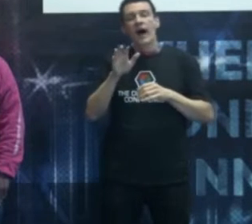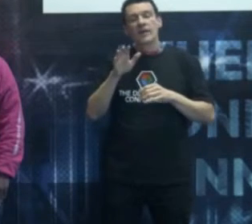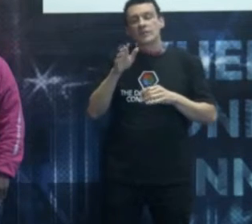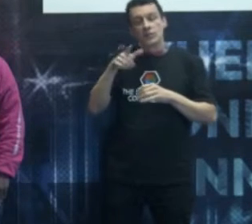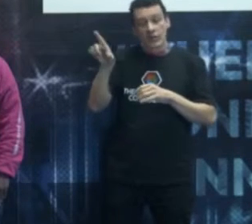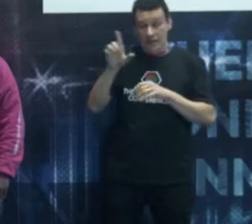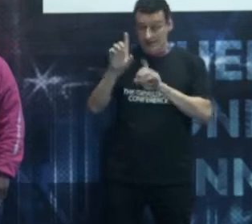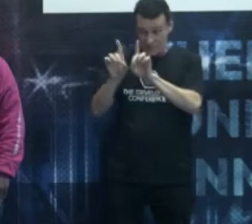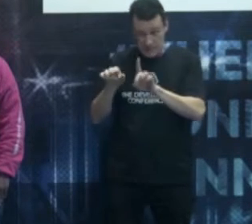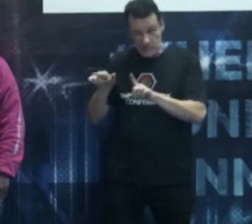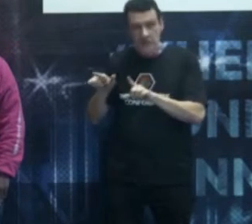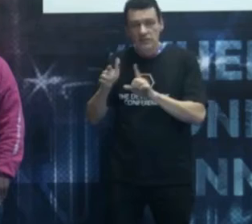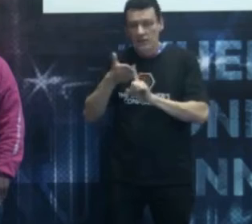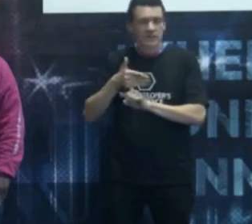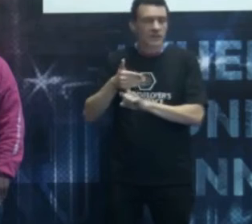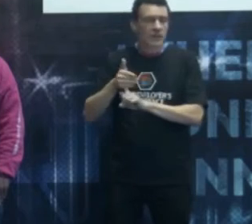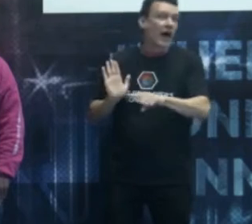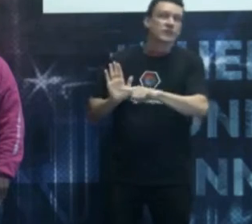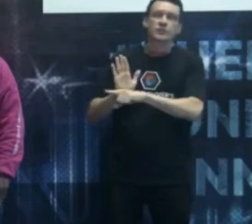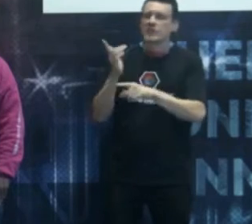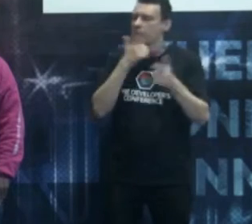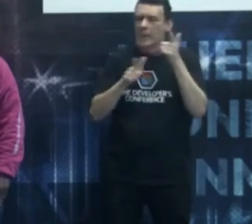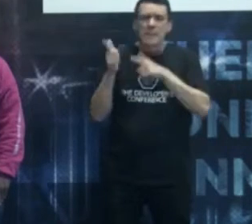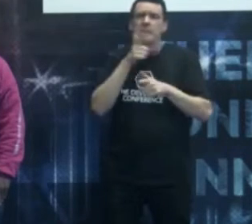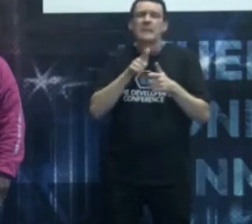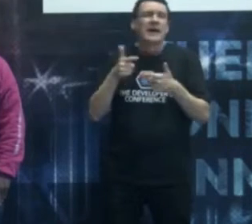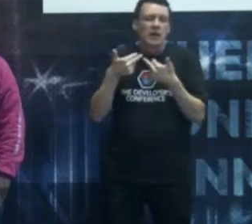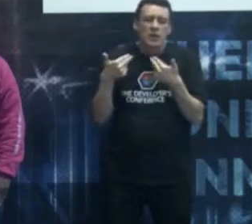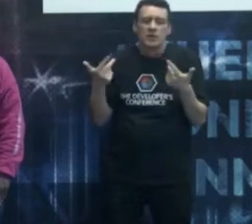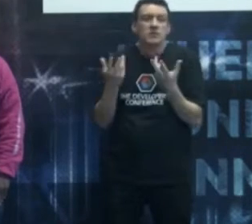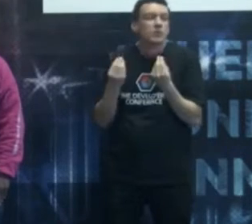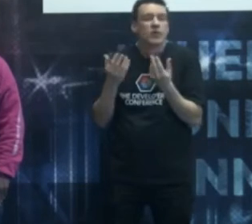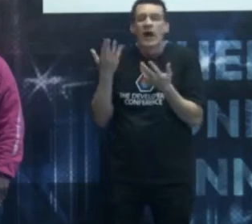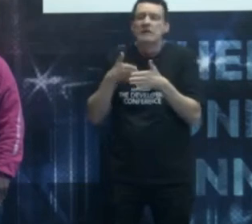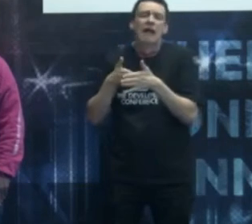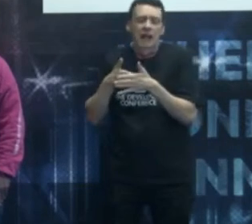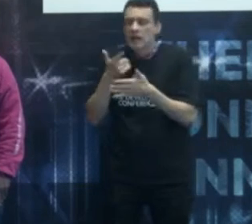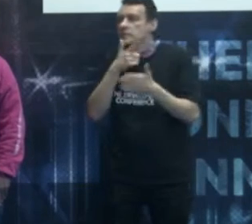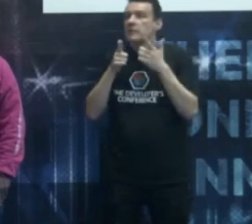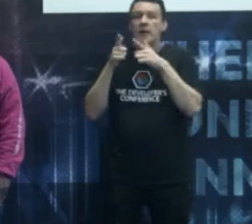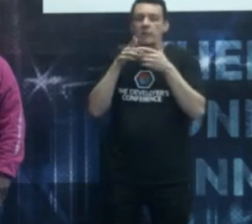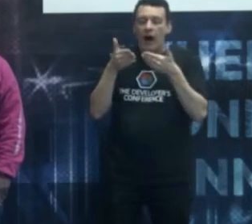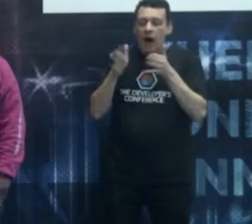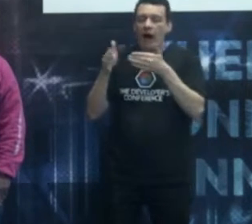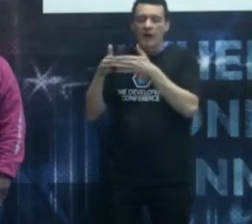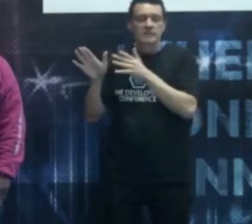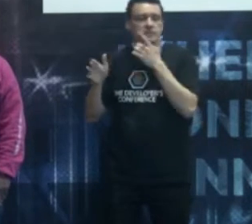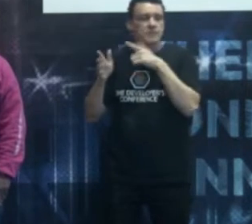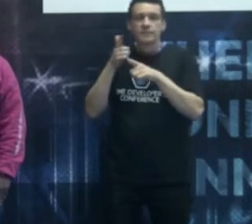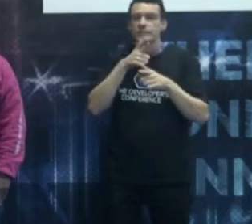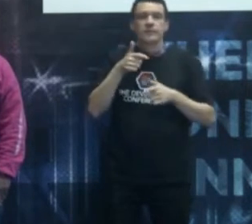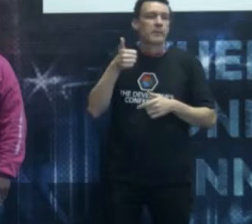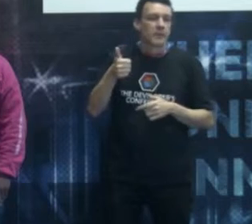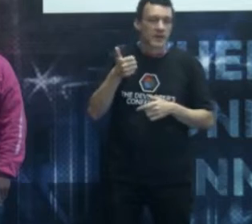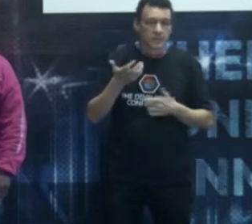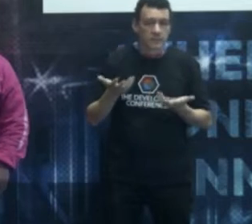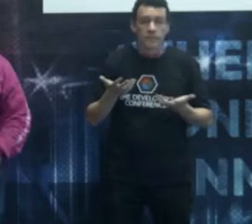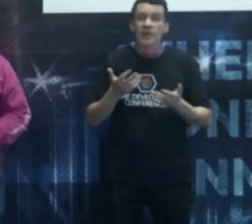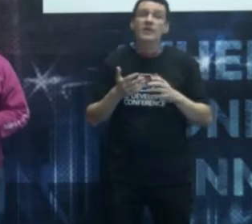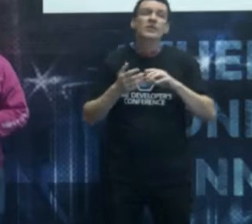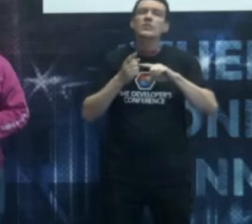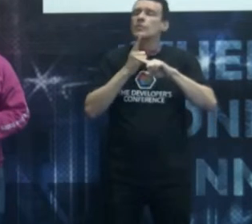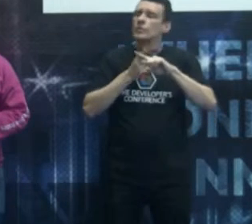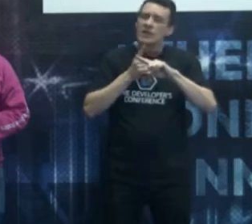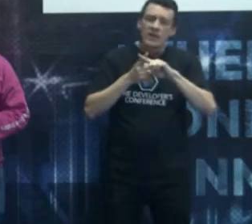coisa. E aí esse é o primeiro ponto da reflexão. O segundo ponto é, por que a tecnologia ela tem muito a ensinar?